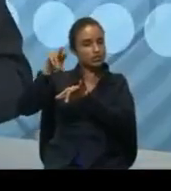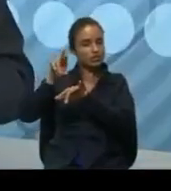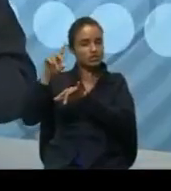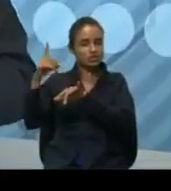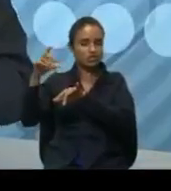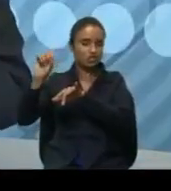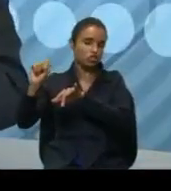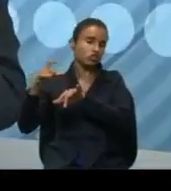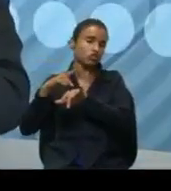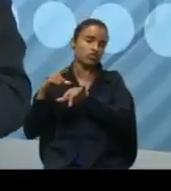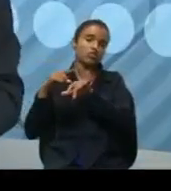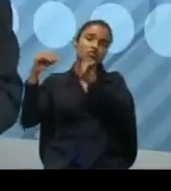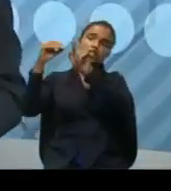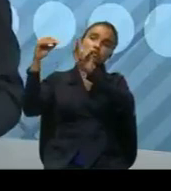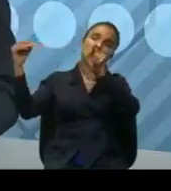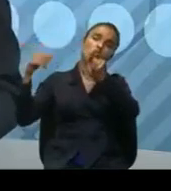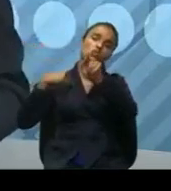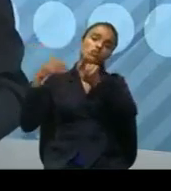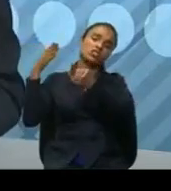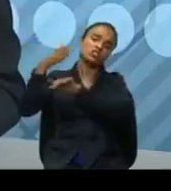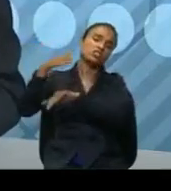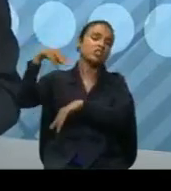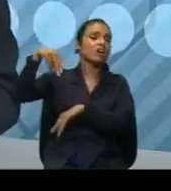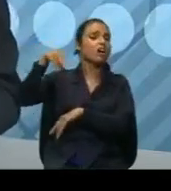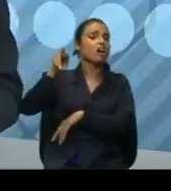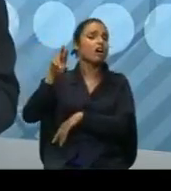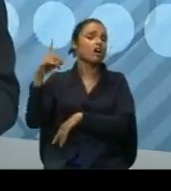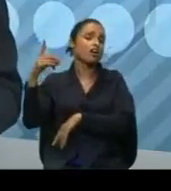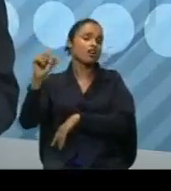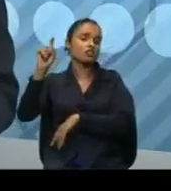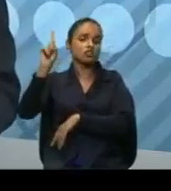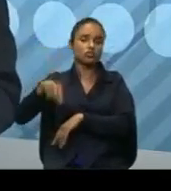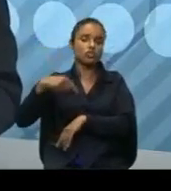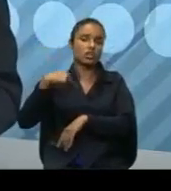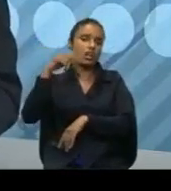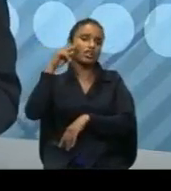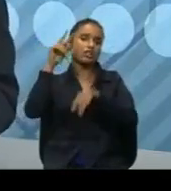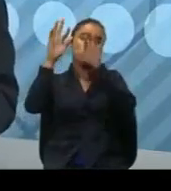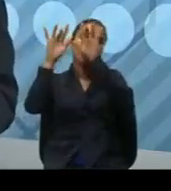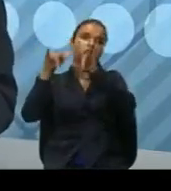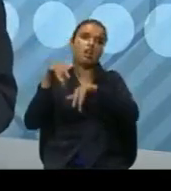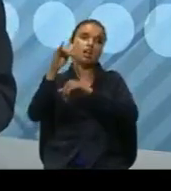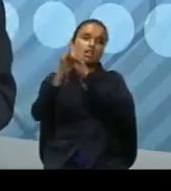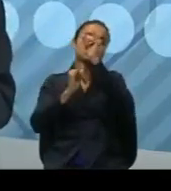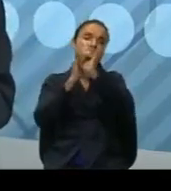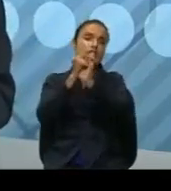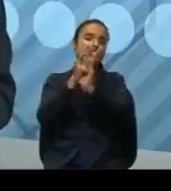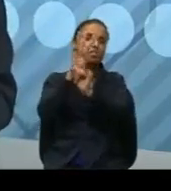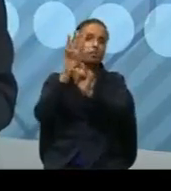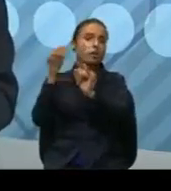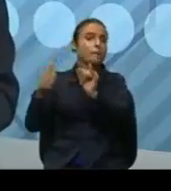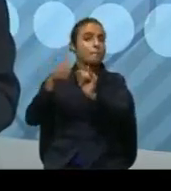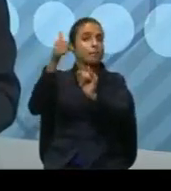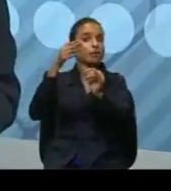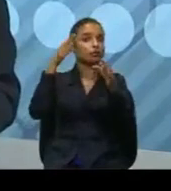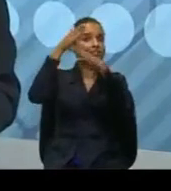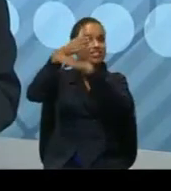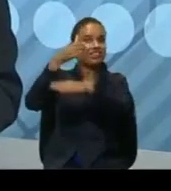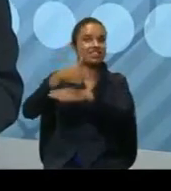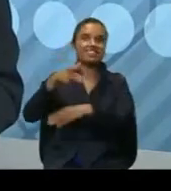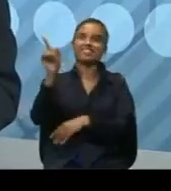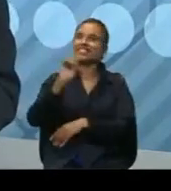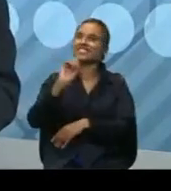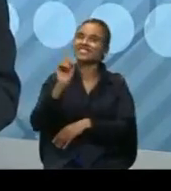no Google, NR18 e simplesmente abre o primeiro site. Tá? O que você vai estar fazendo? Você pode estar consultando uma